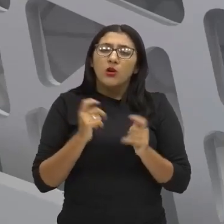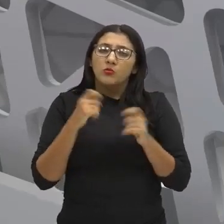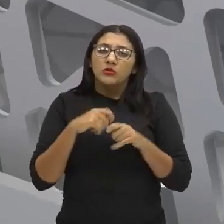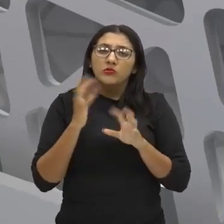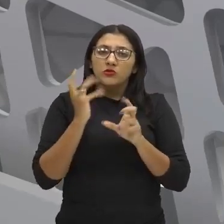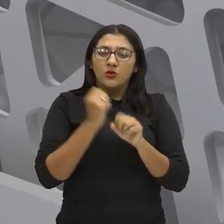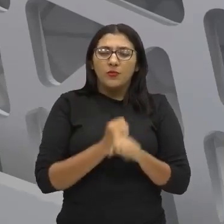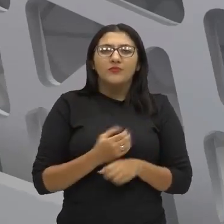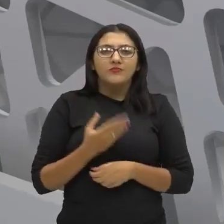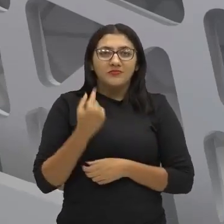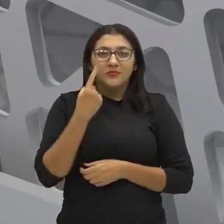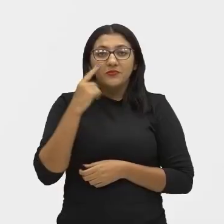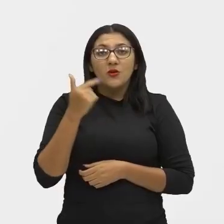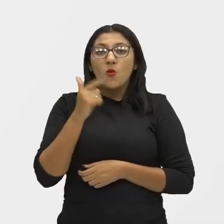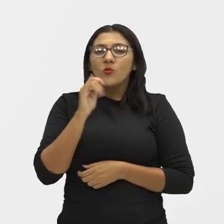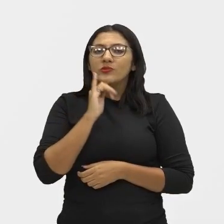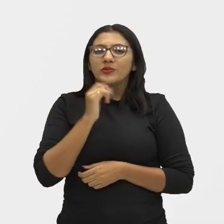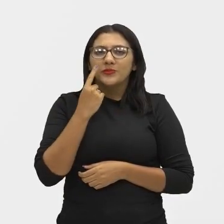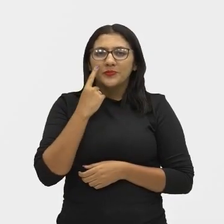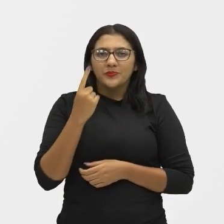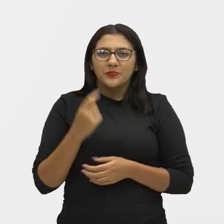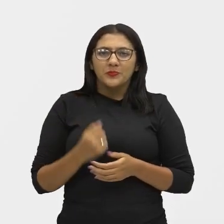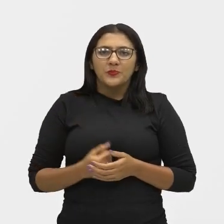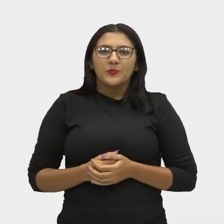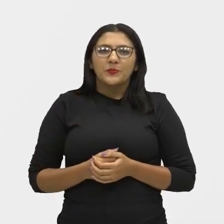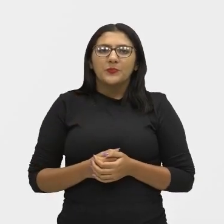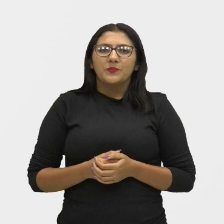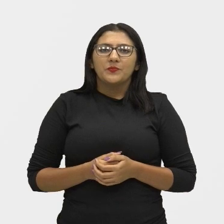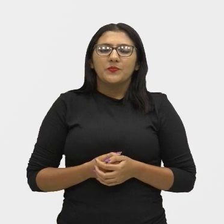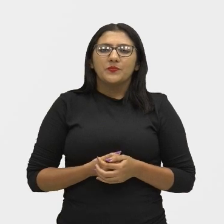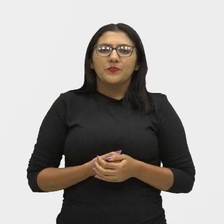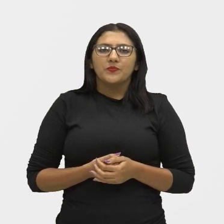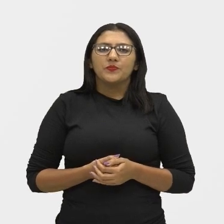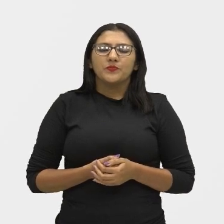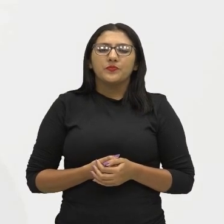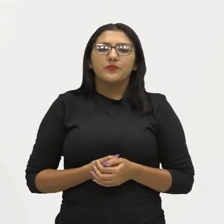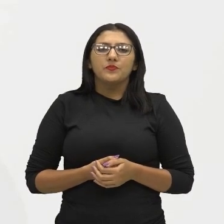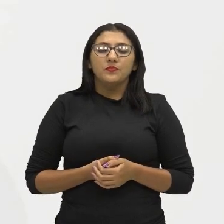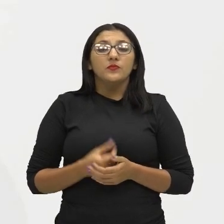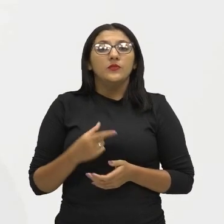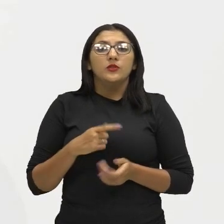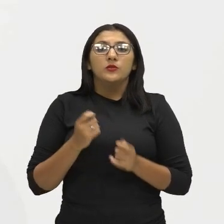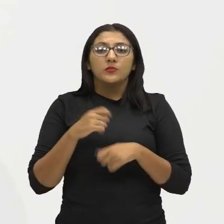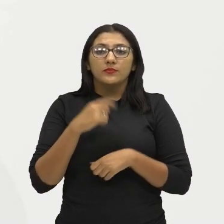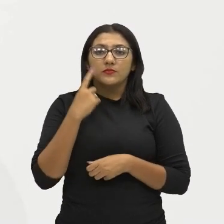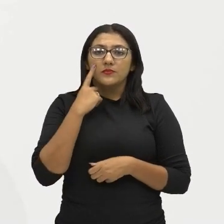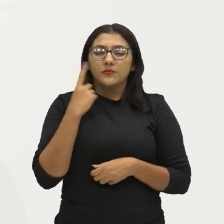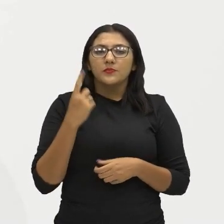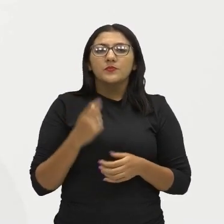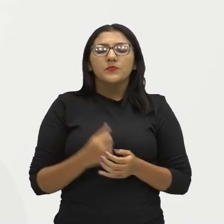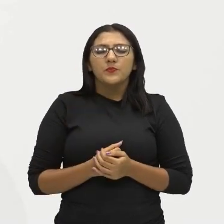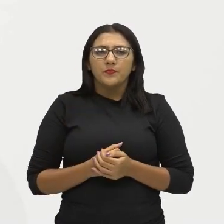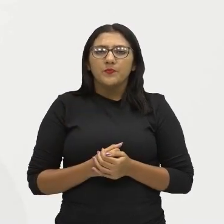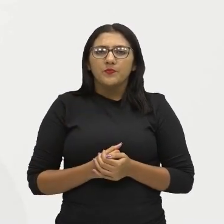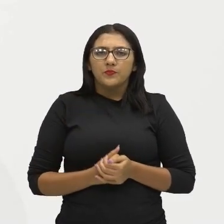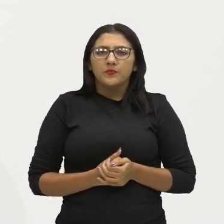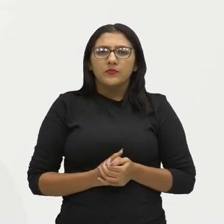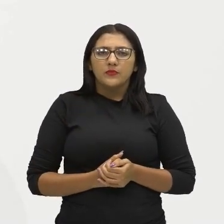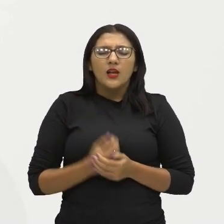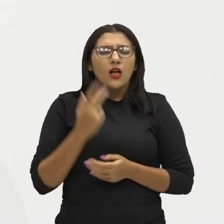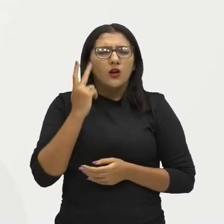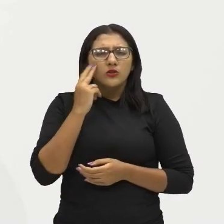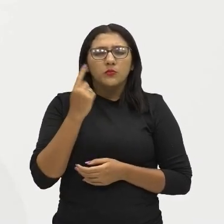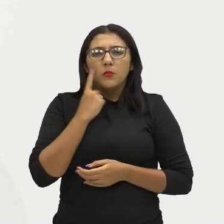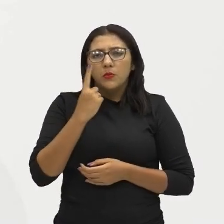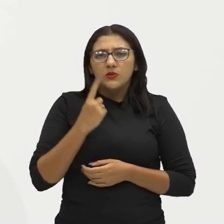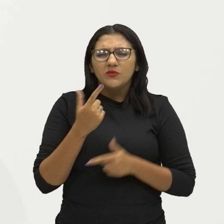beleza? Me segue que tem mais. Olha só. Então, nós temos o seguinte, é comum na resolução